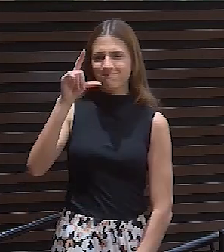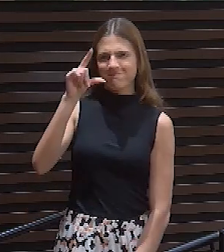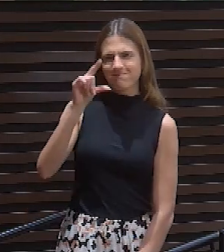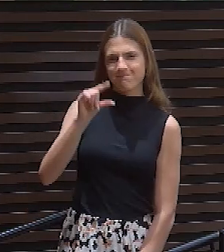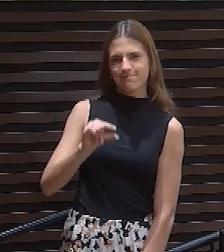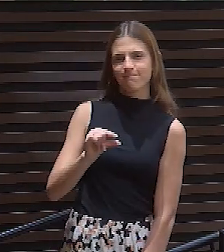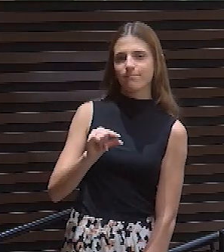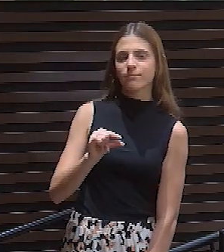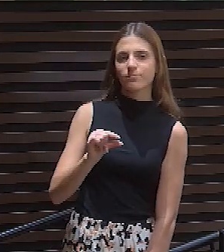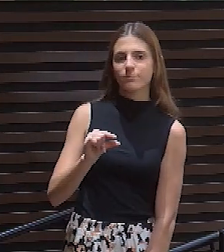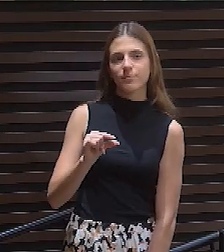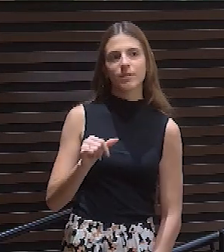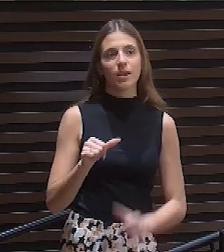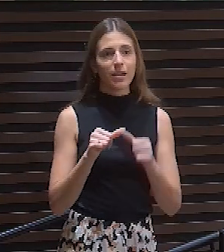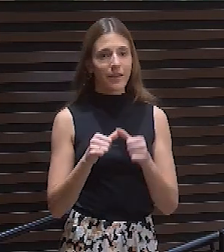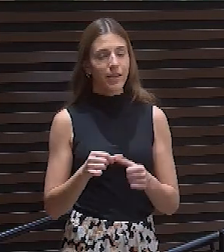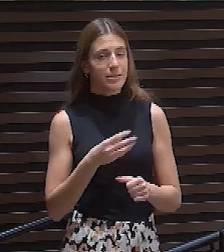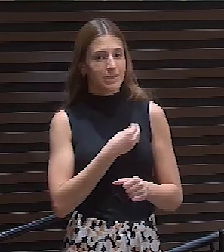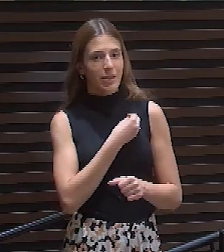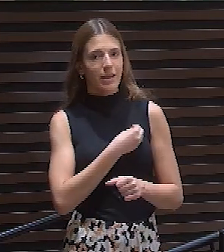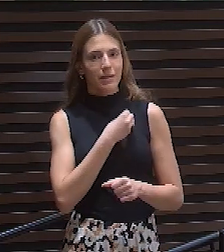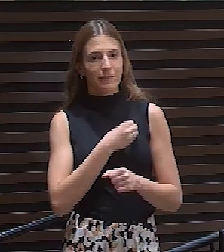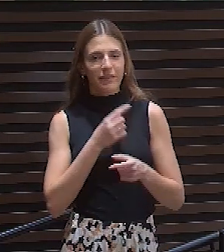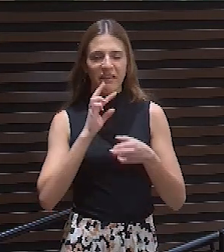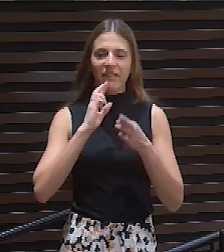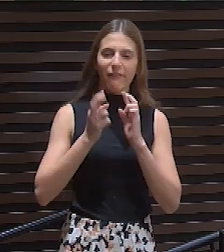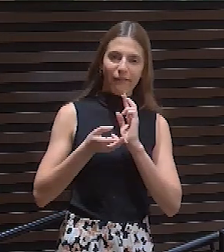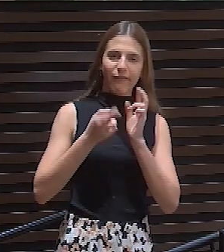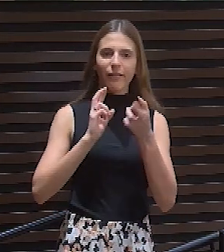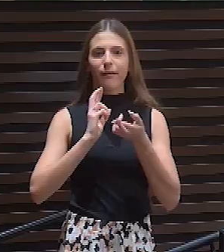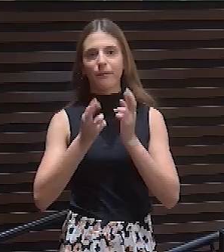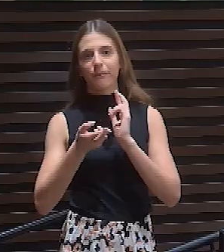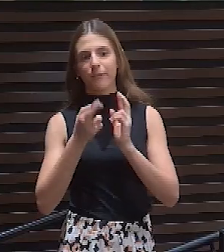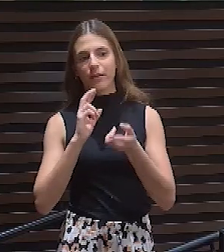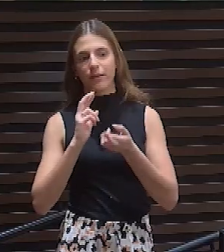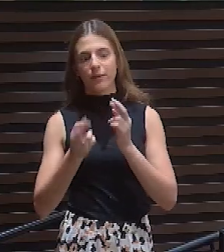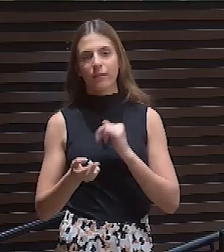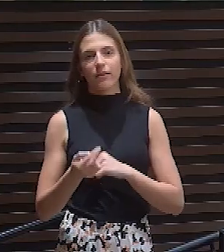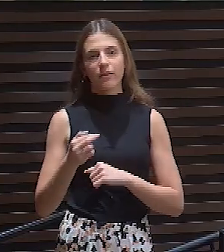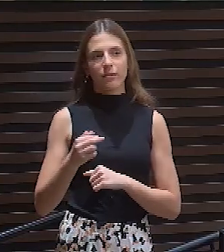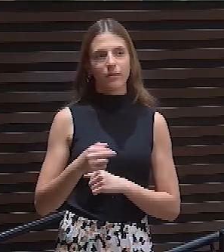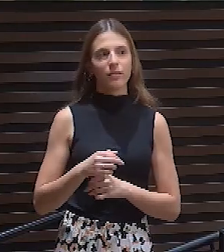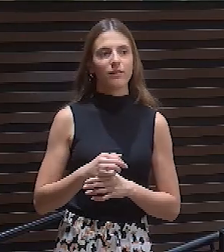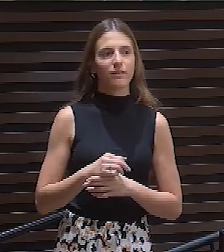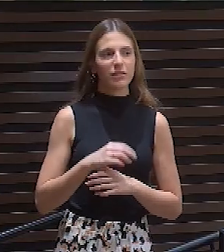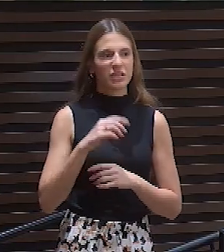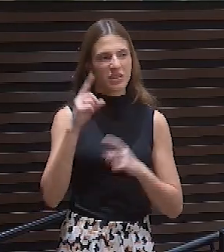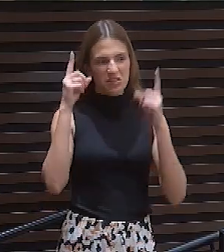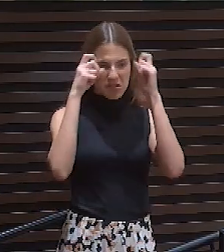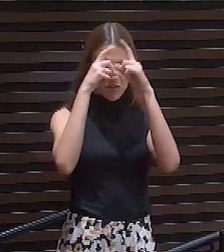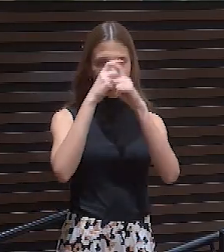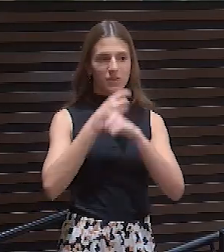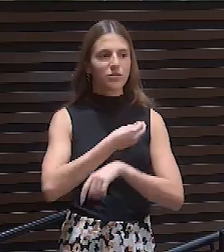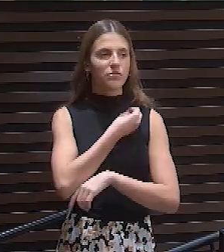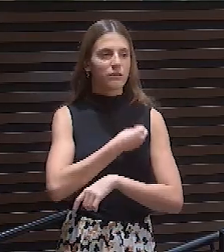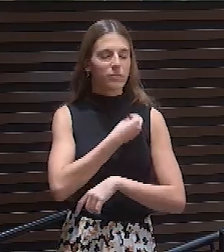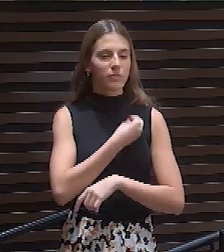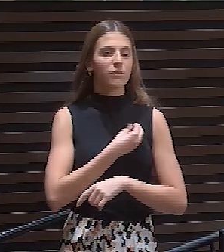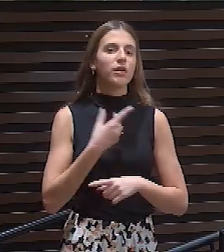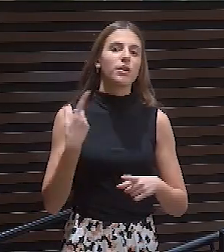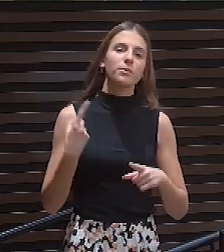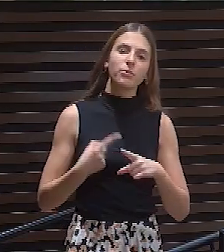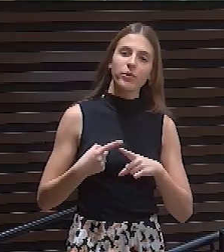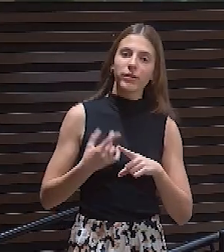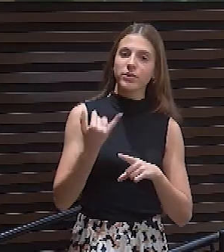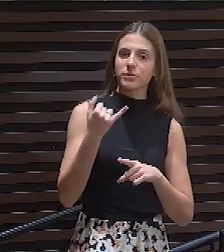pequenez, essa vidinha murmurenta, reclamenta, chata de conviver. Porque se é uma